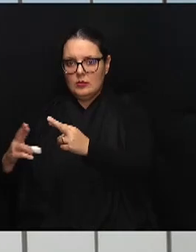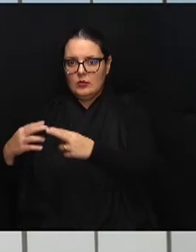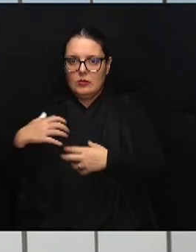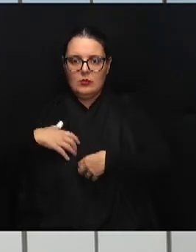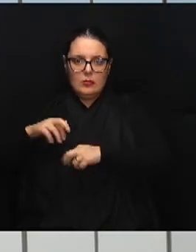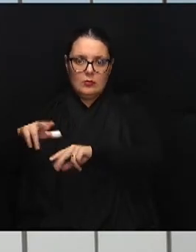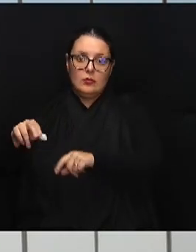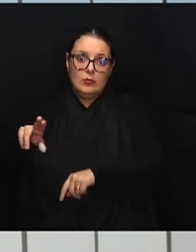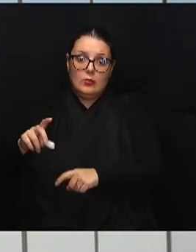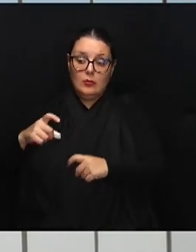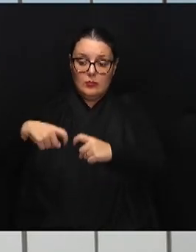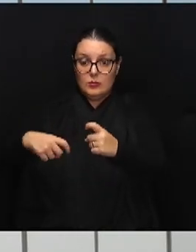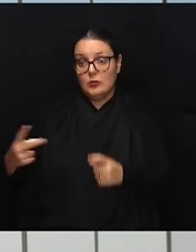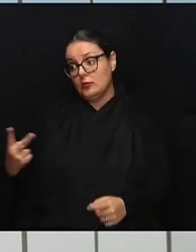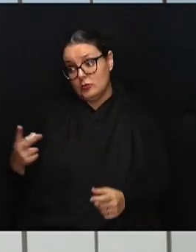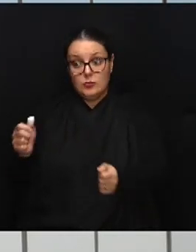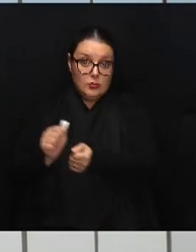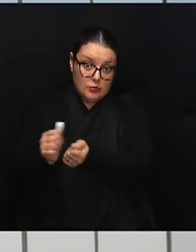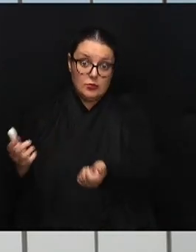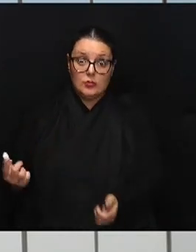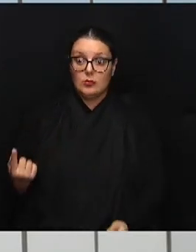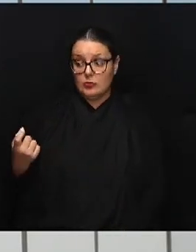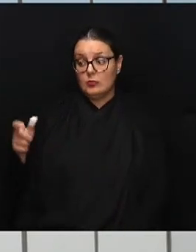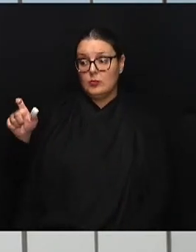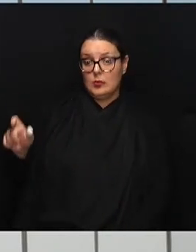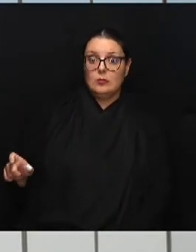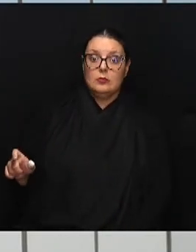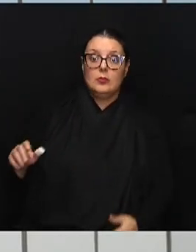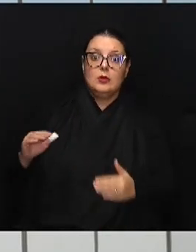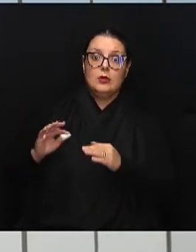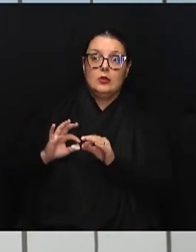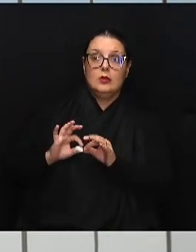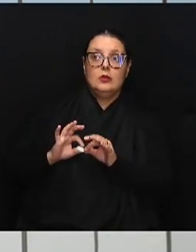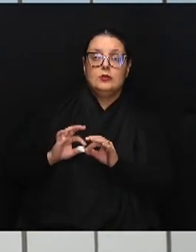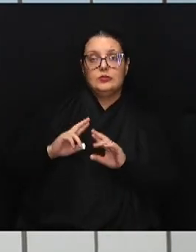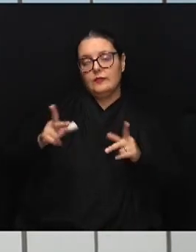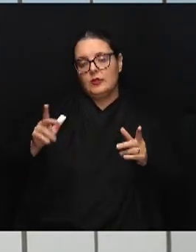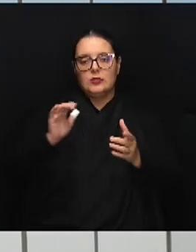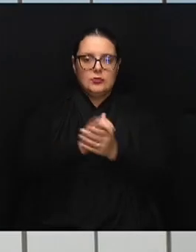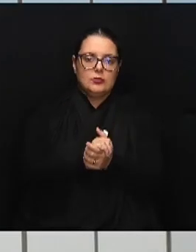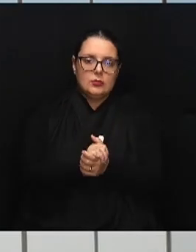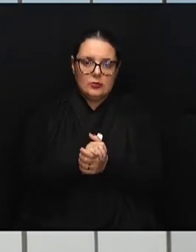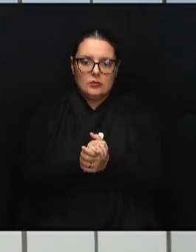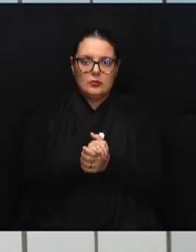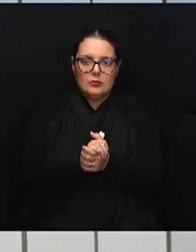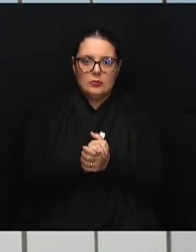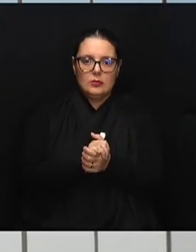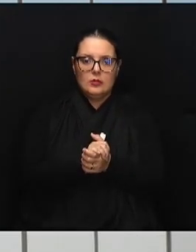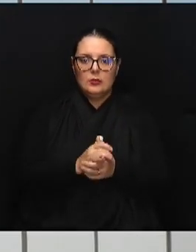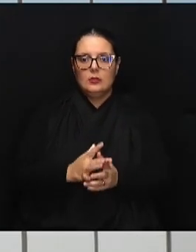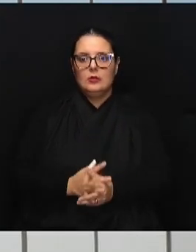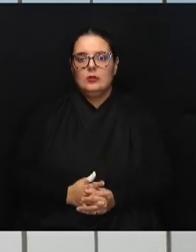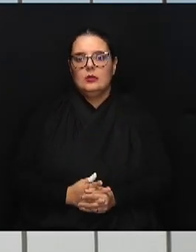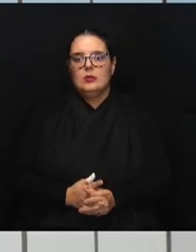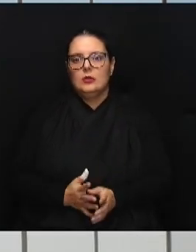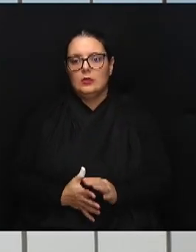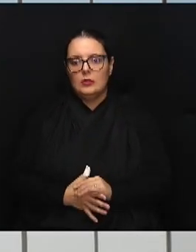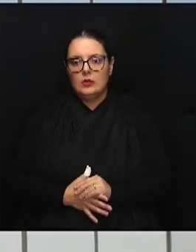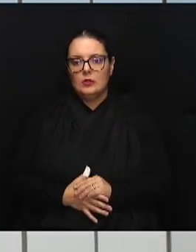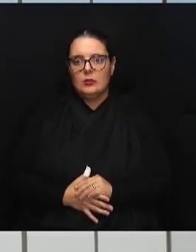afetivo ou sexual, ou os dois, com uma pessoa externa à relação. sem contar, né?